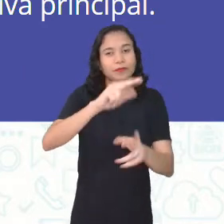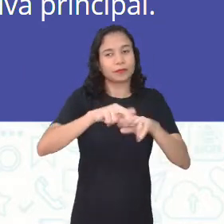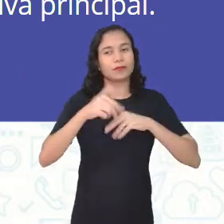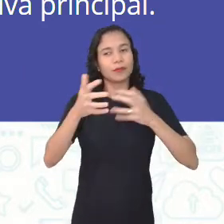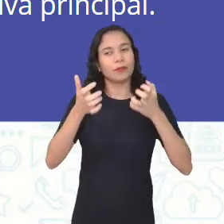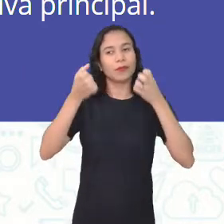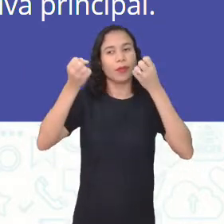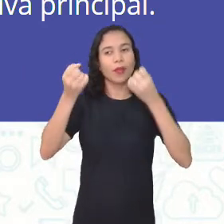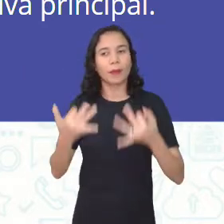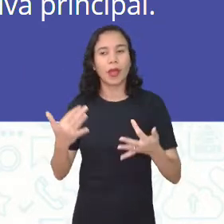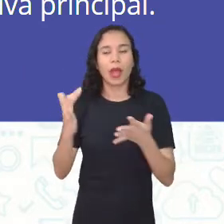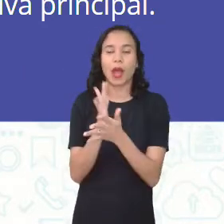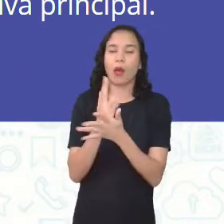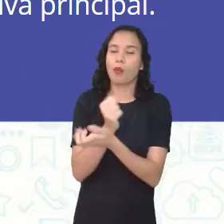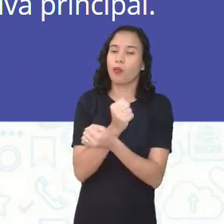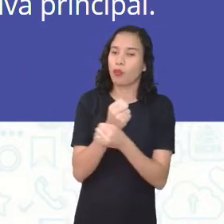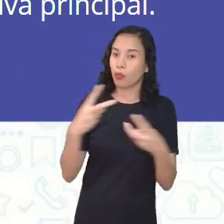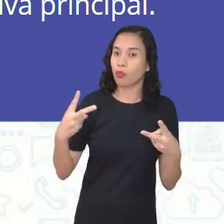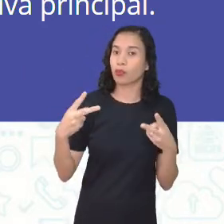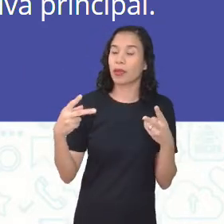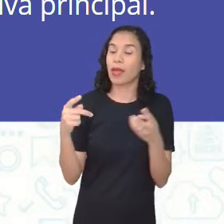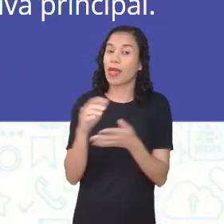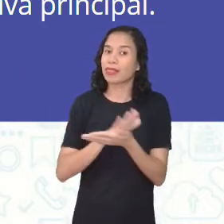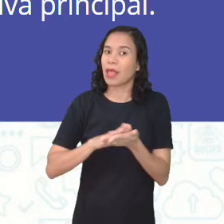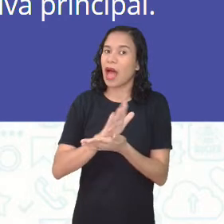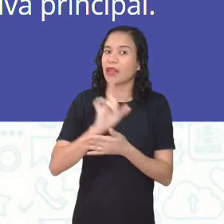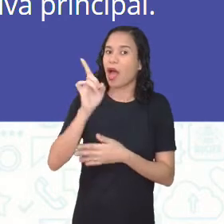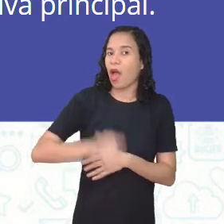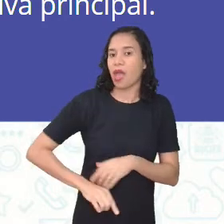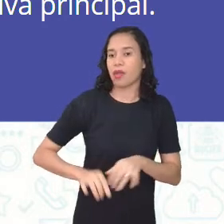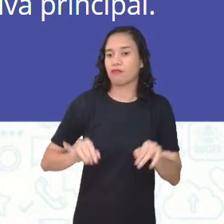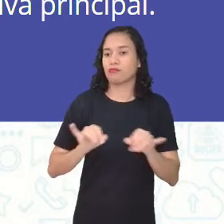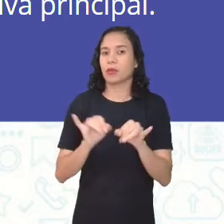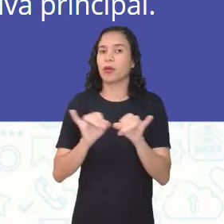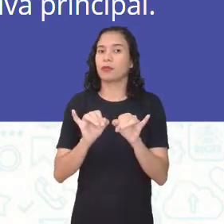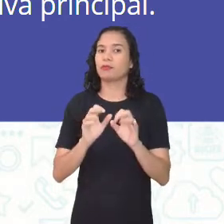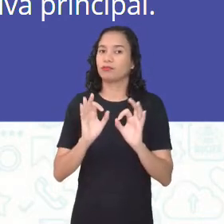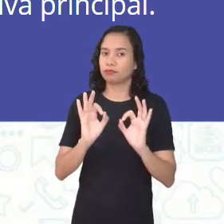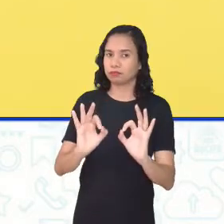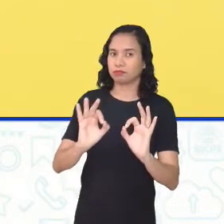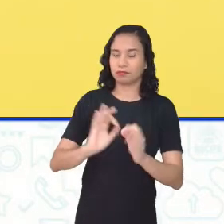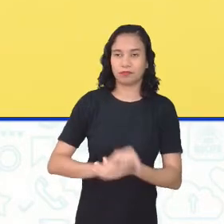quer dizer alguma coisa. Nada é gratuito, tá certo?